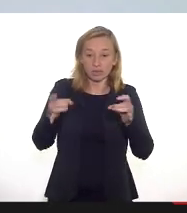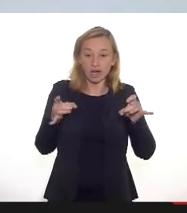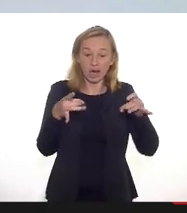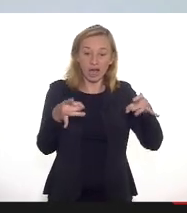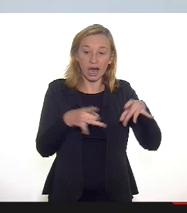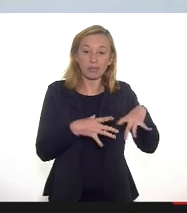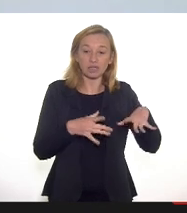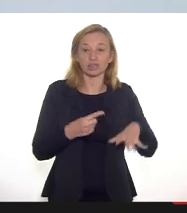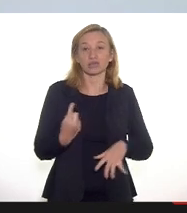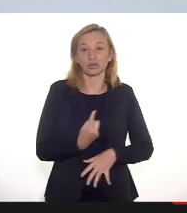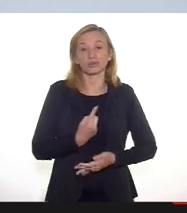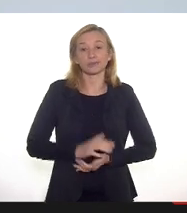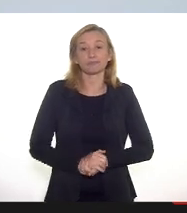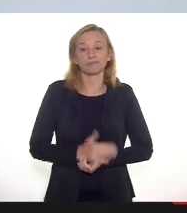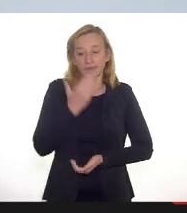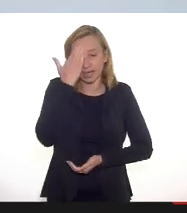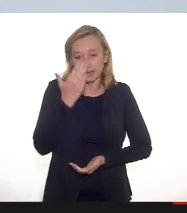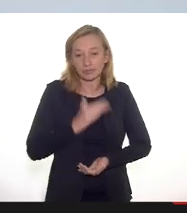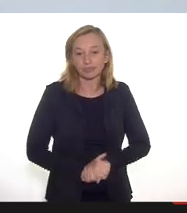Obrigado.